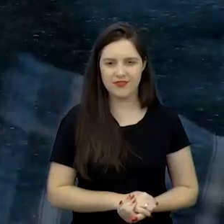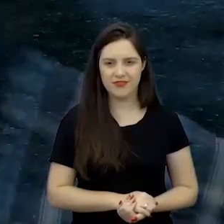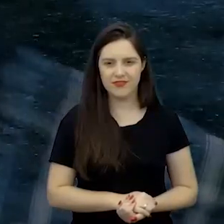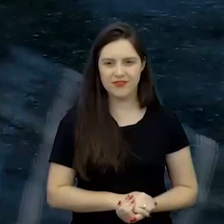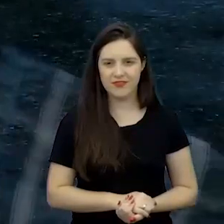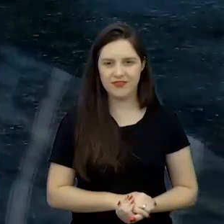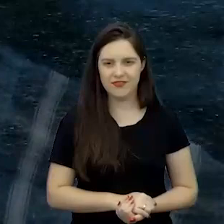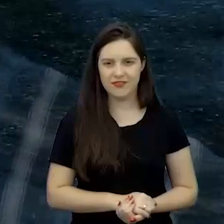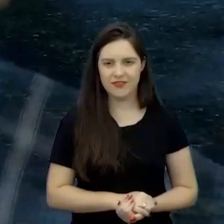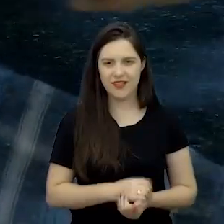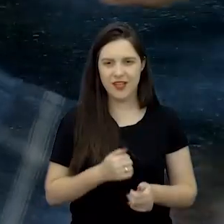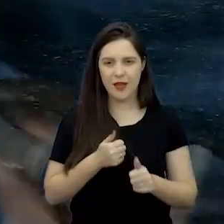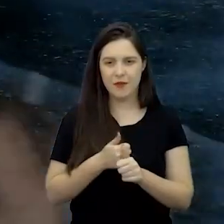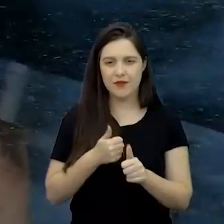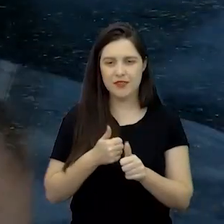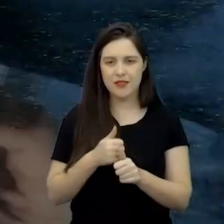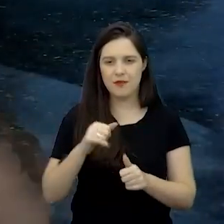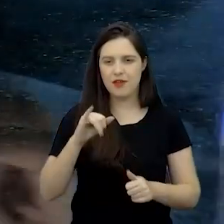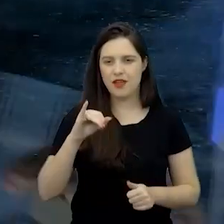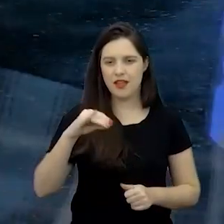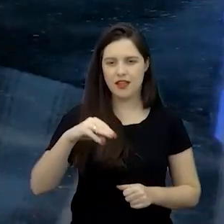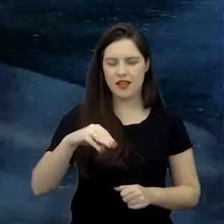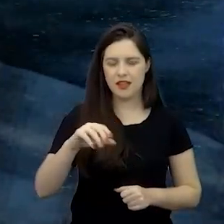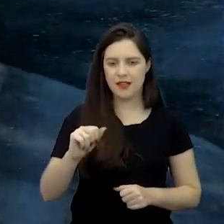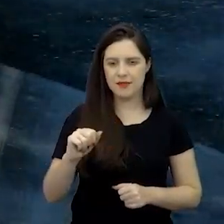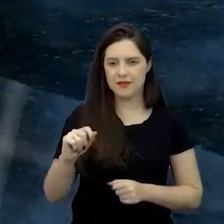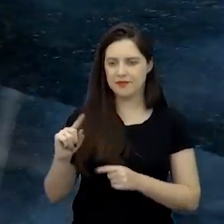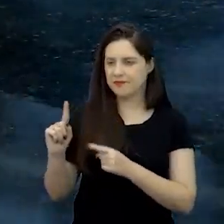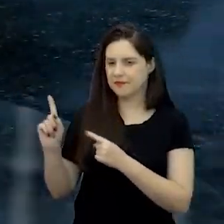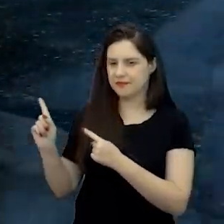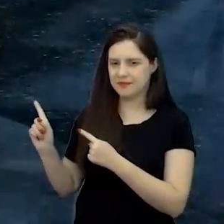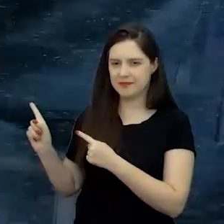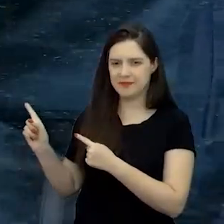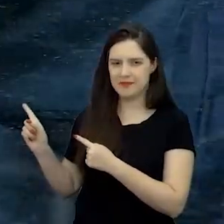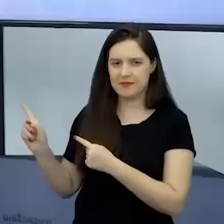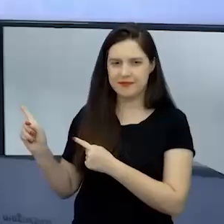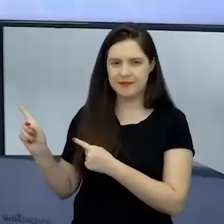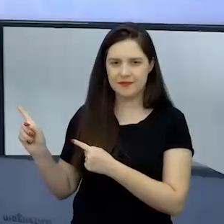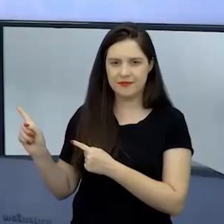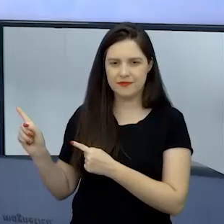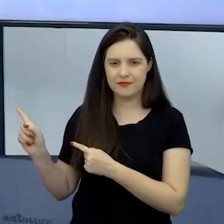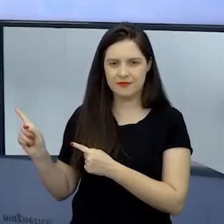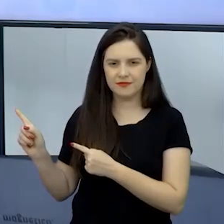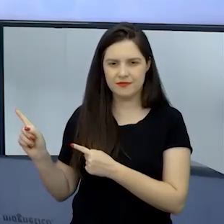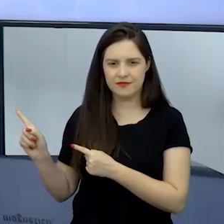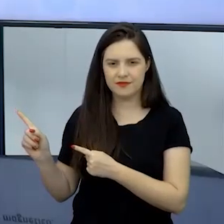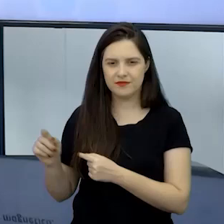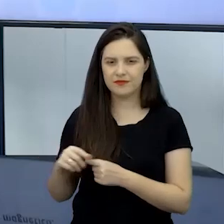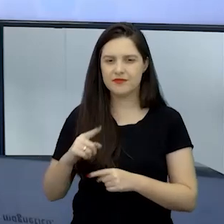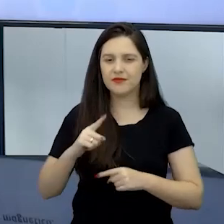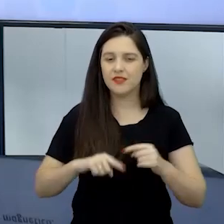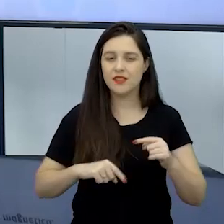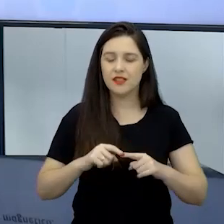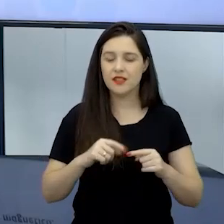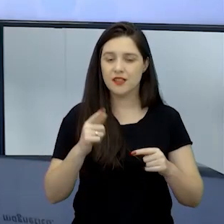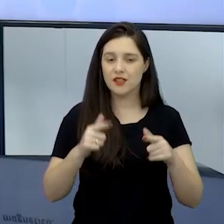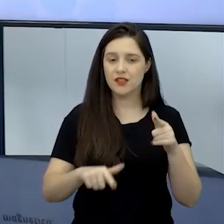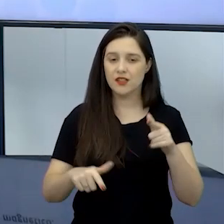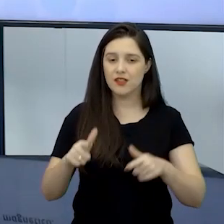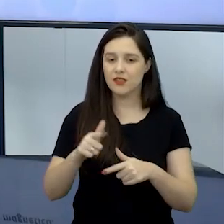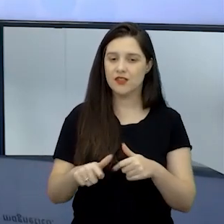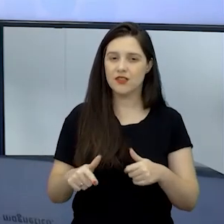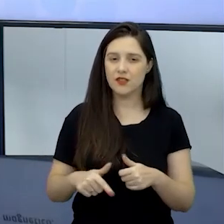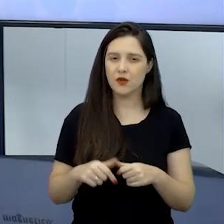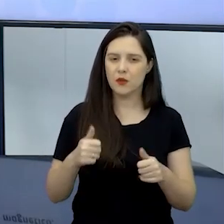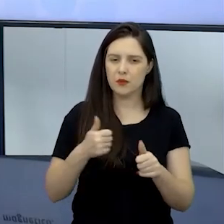ó, eu aproximo o ímã, não sinto nenhum tipo de atração aqui no caso, que ele vem do ferro. E esse material aqui, o passador também tem, ó,